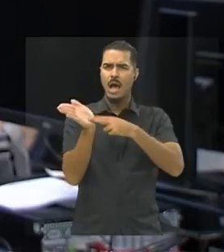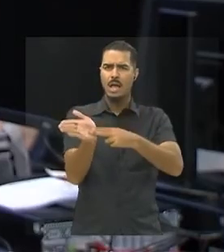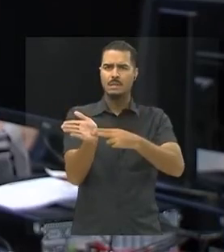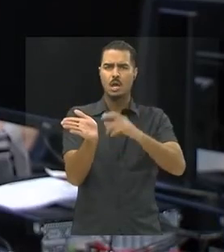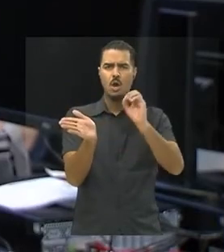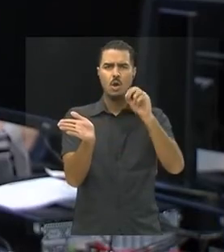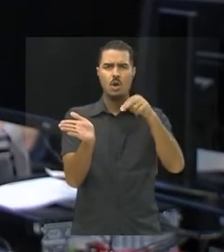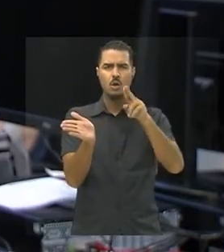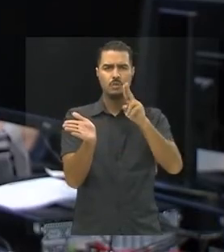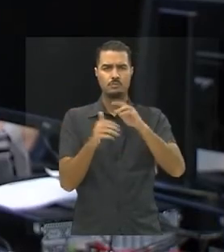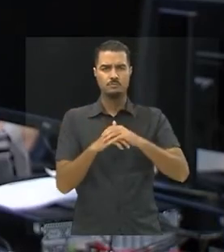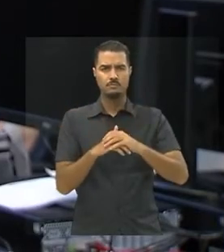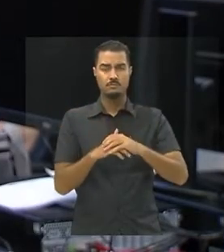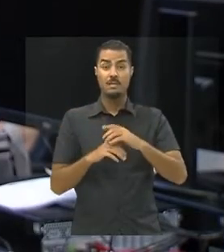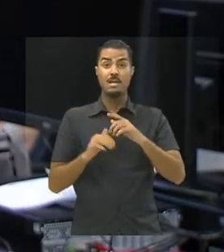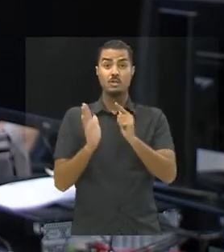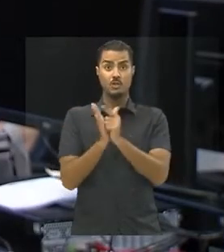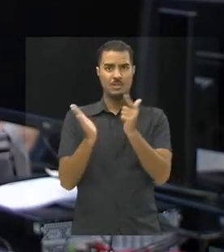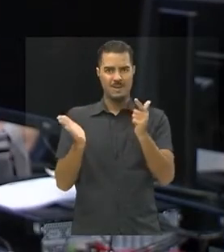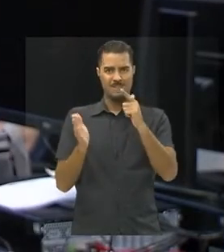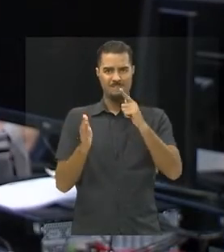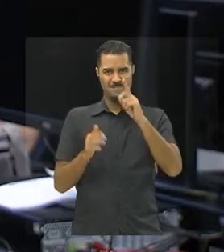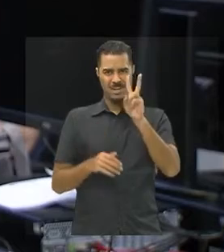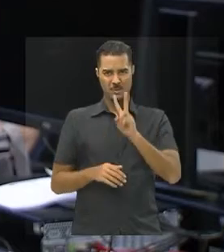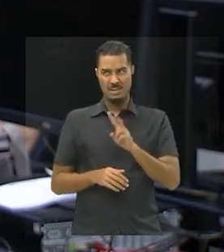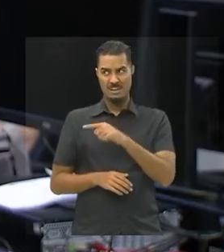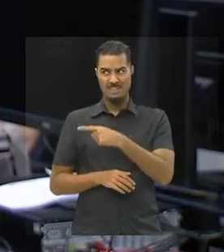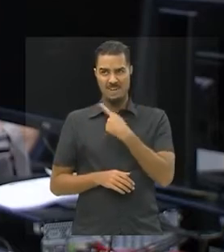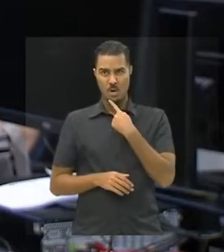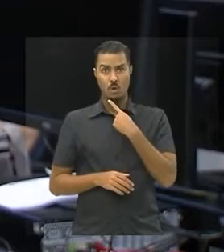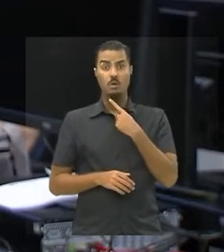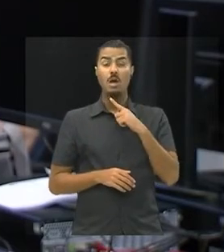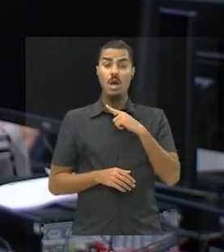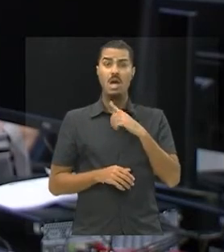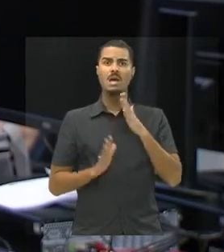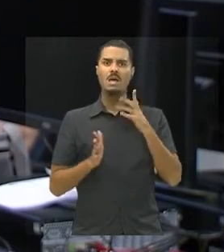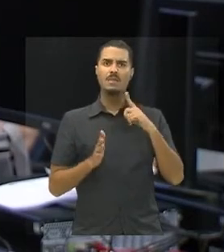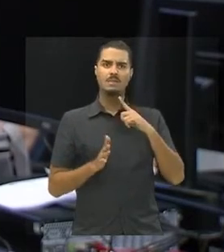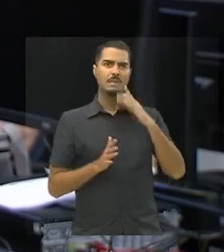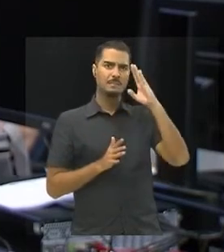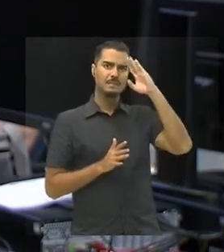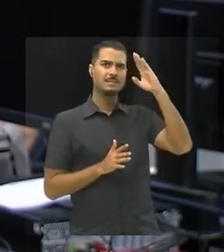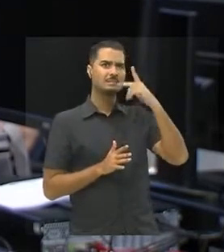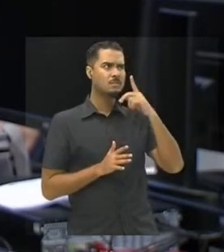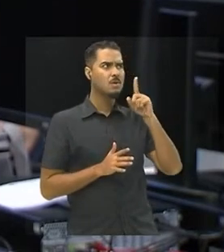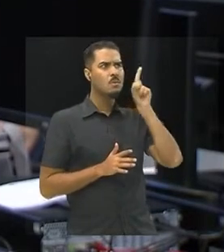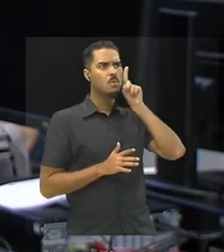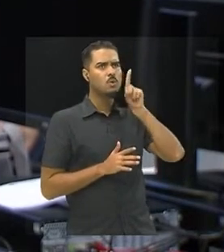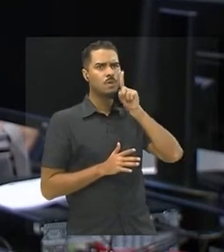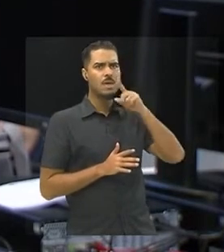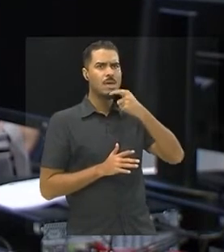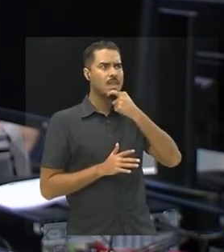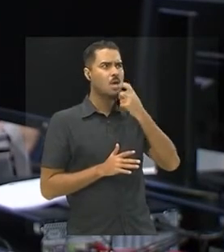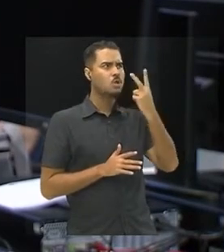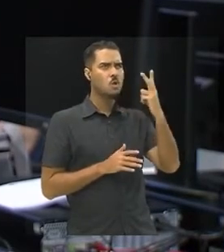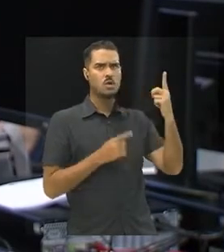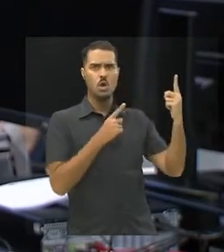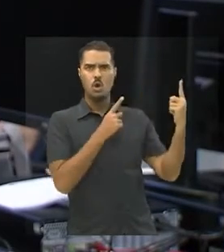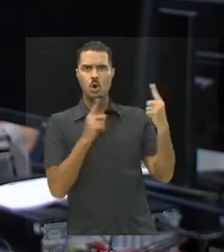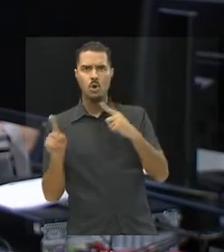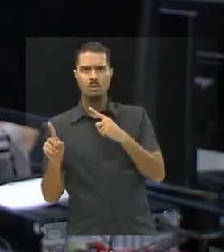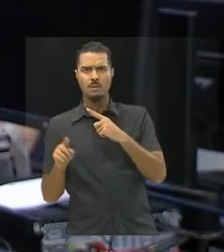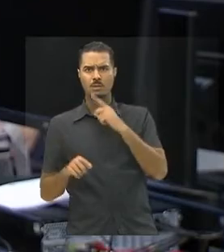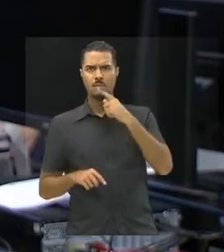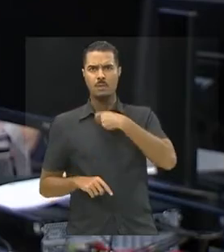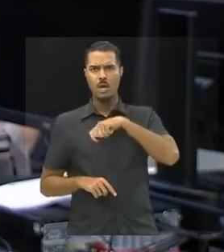2001 venezuelano publicou que as sanções agora são em português, além do inglês. O Última Notícias, também de